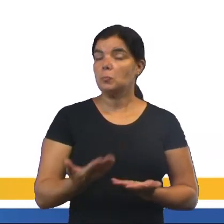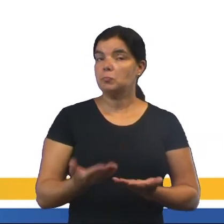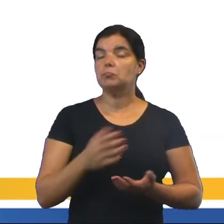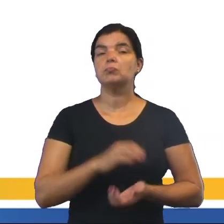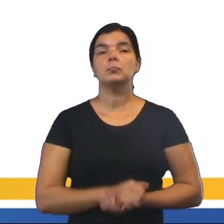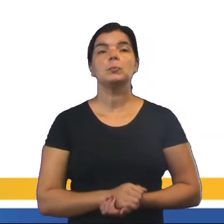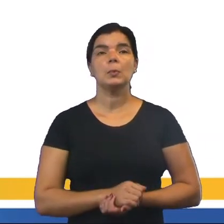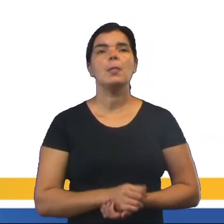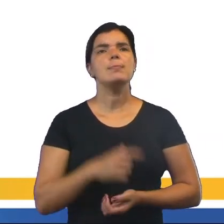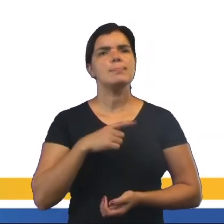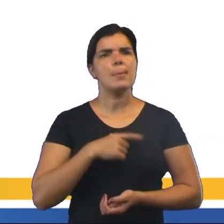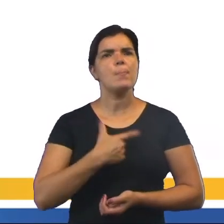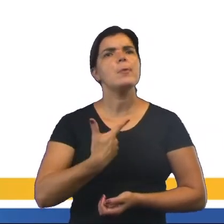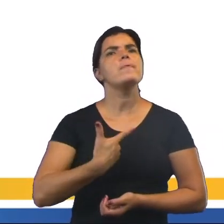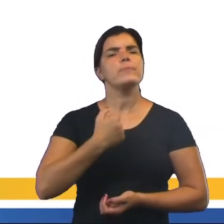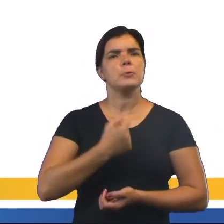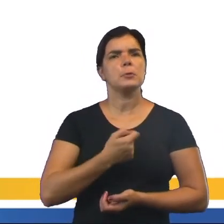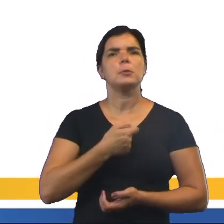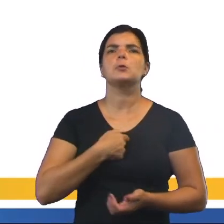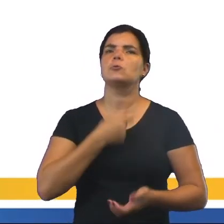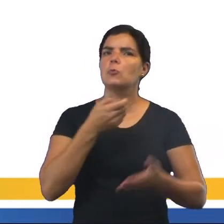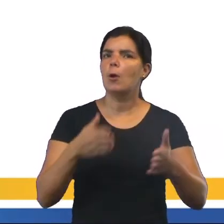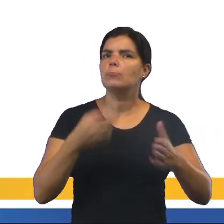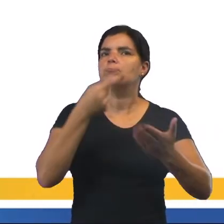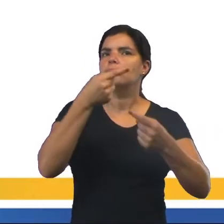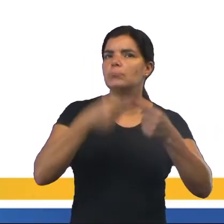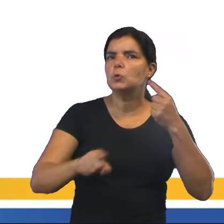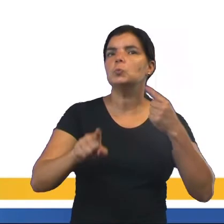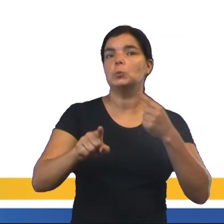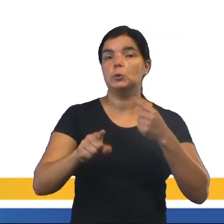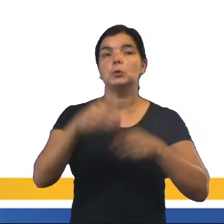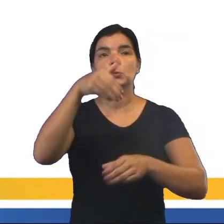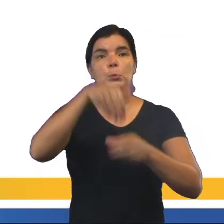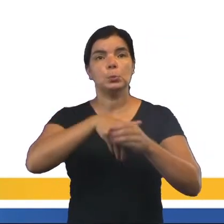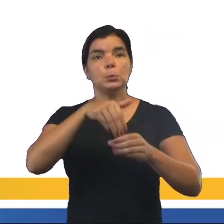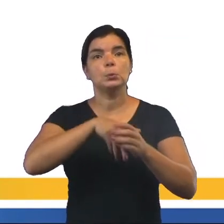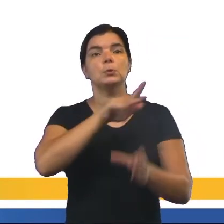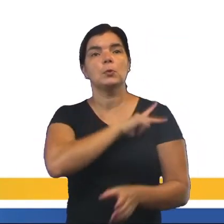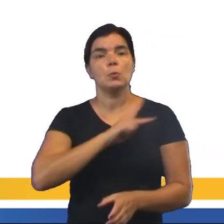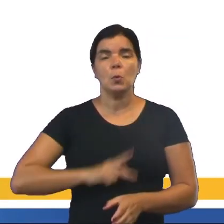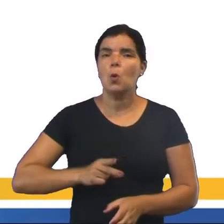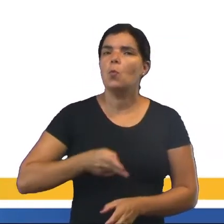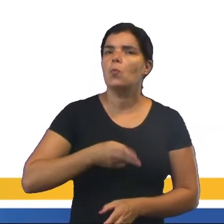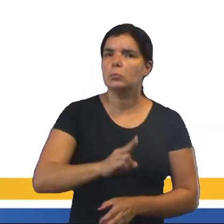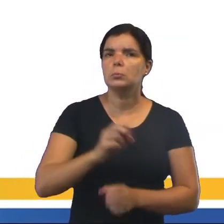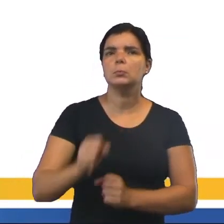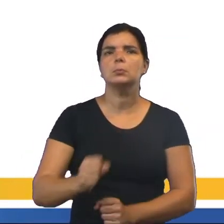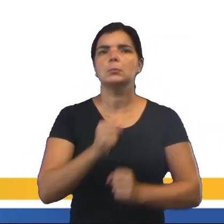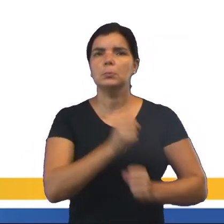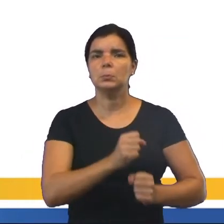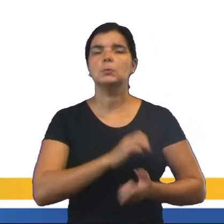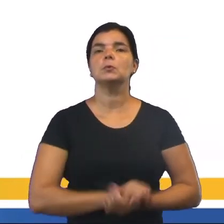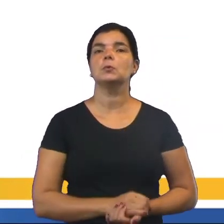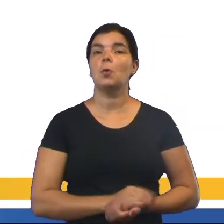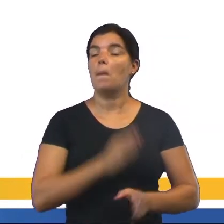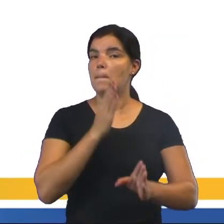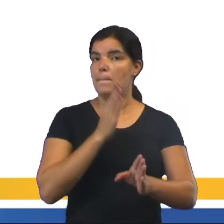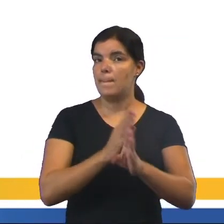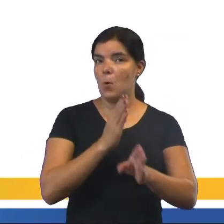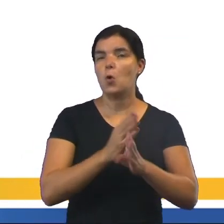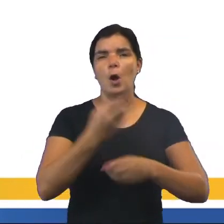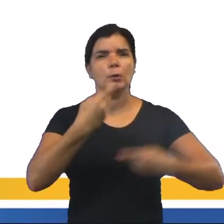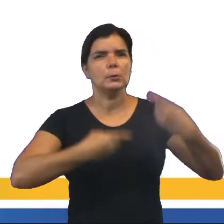Então, dessa forma, temendo que Vargas impedisse, né, a realização das eleições presidenciais e continuasse no poder, devido a esse